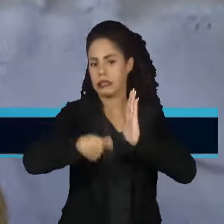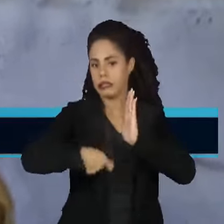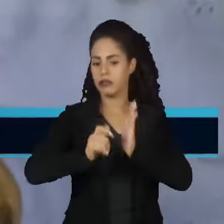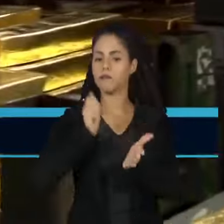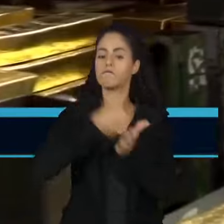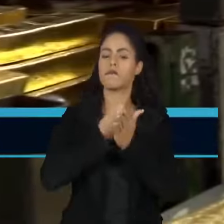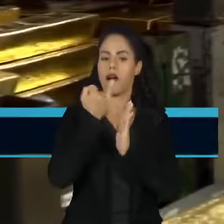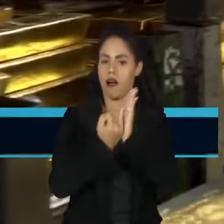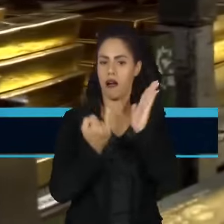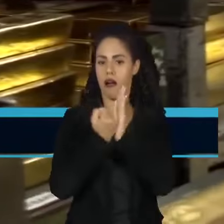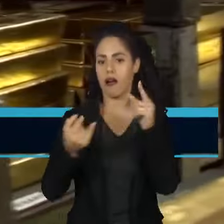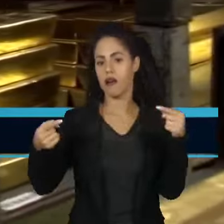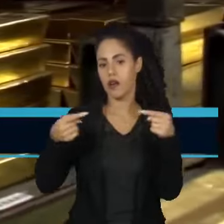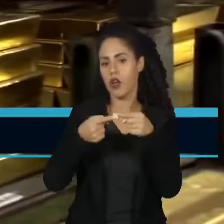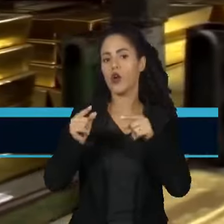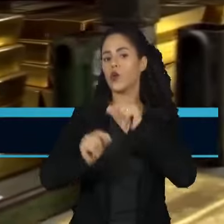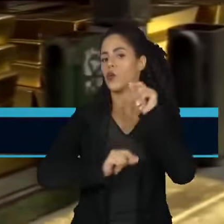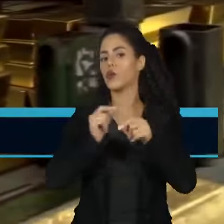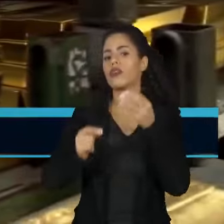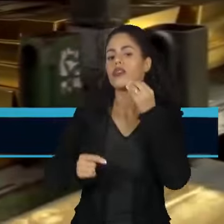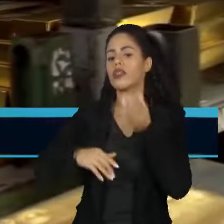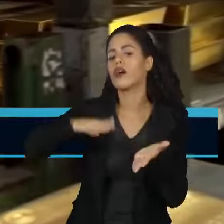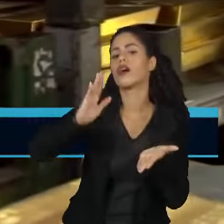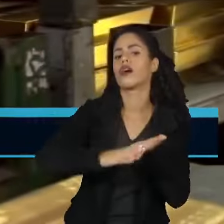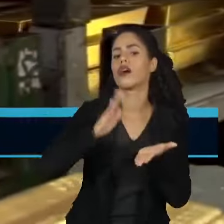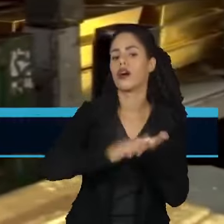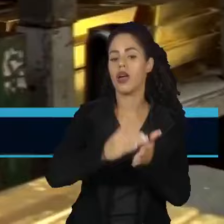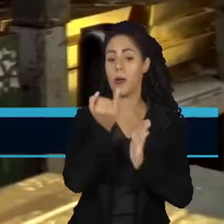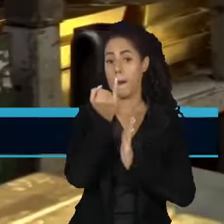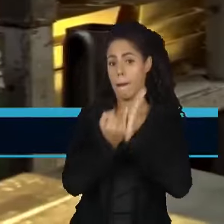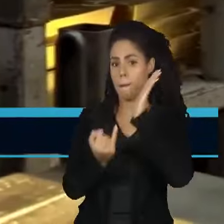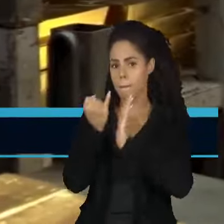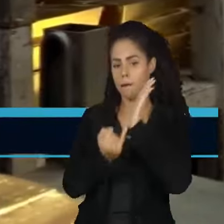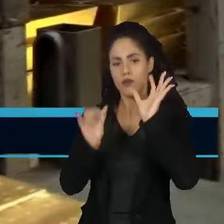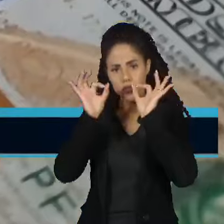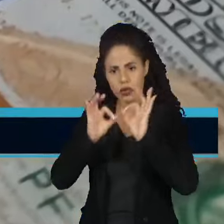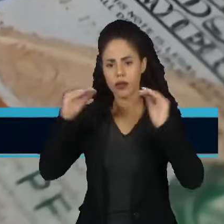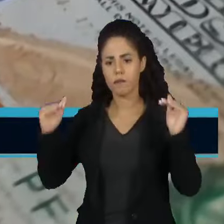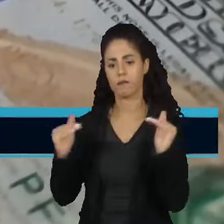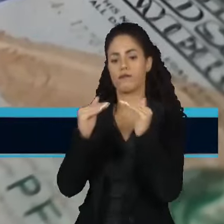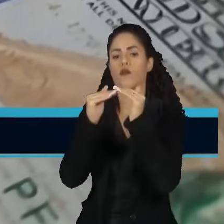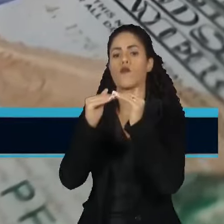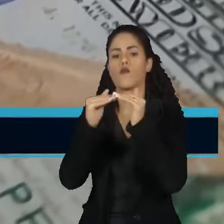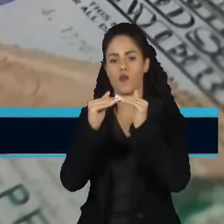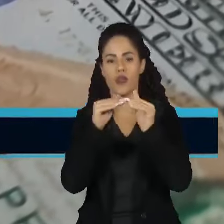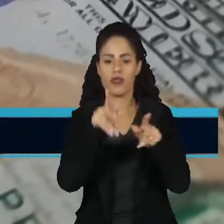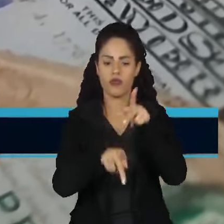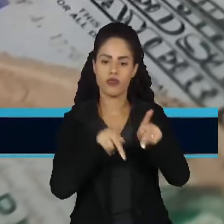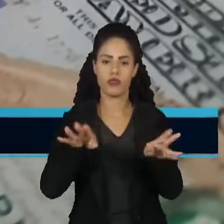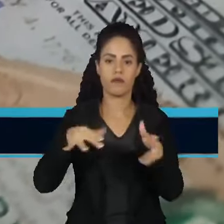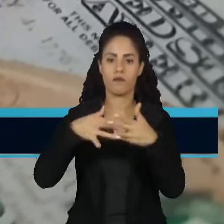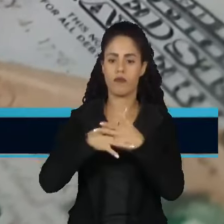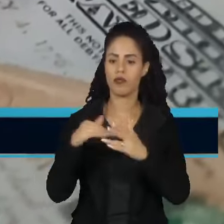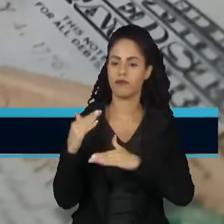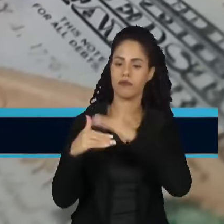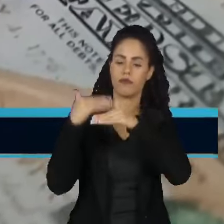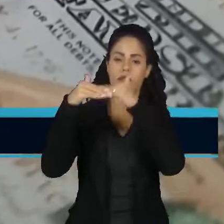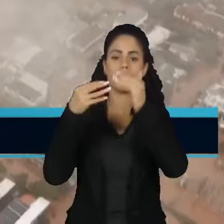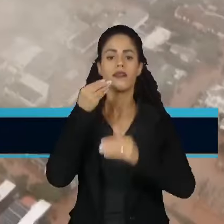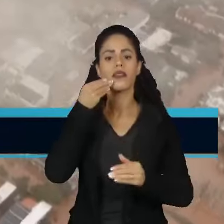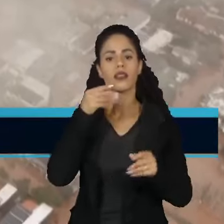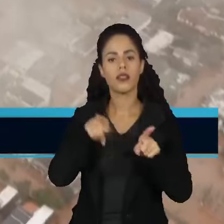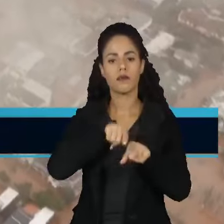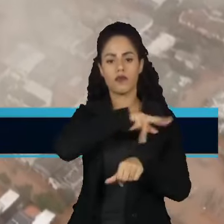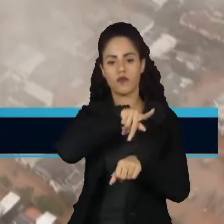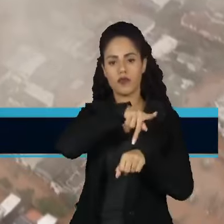que seria uma possibilidade de cobrar impostos de modo mais igualitário, além de financiar o desenvolvimento dos países